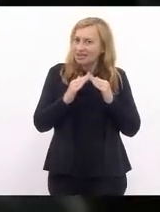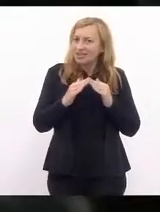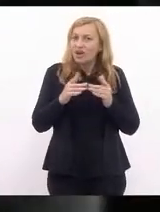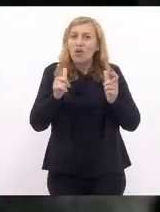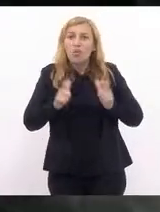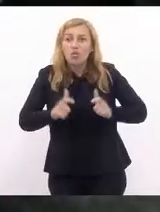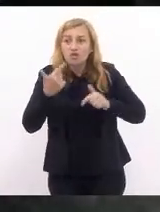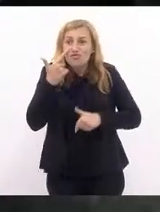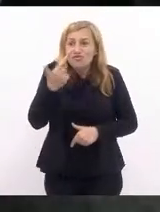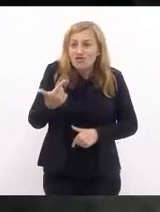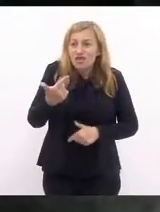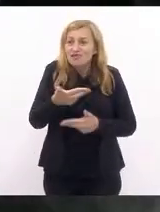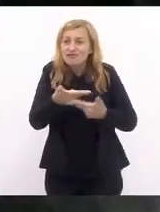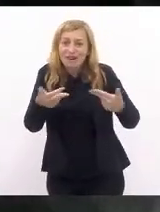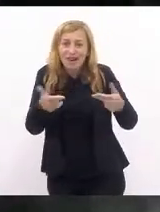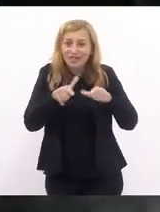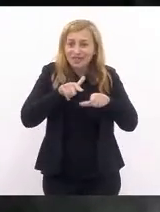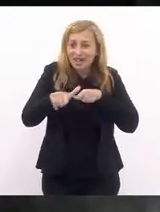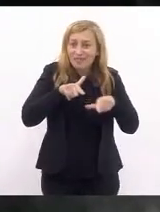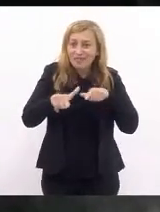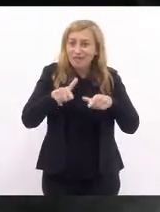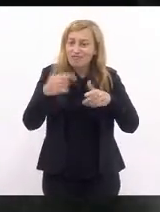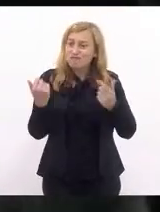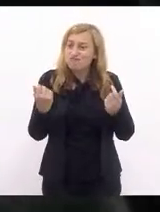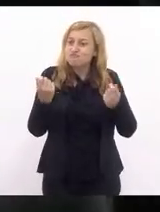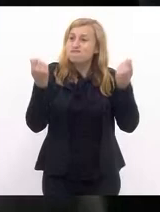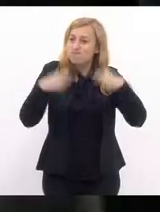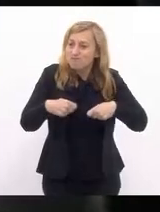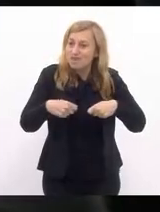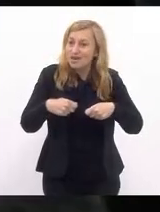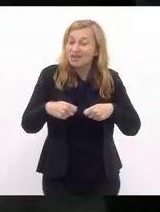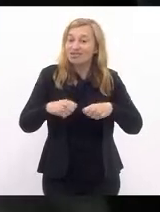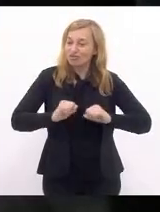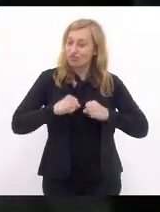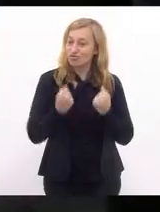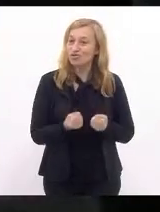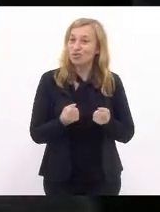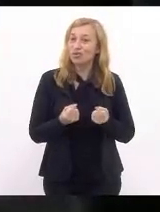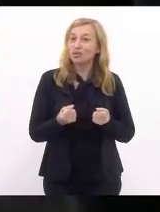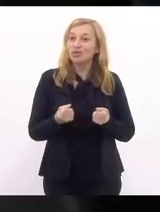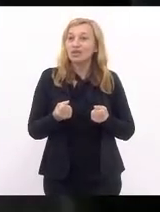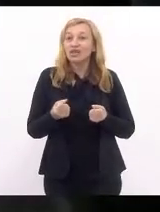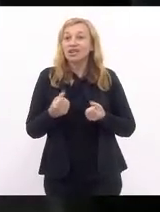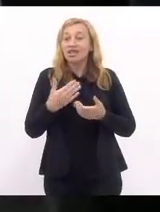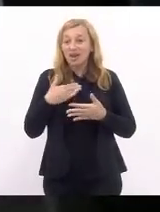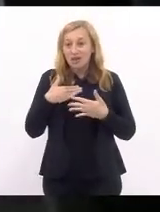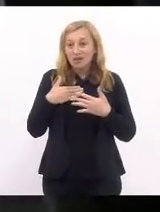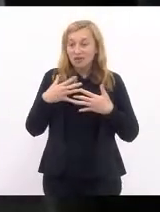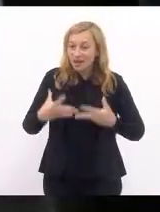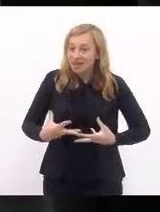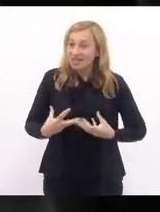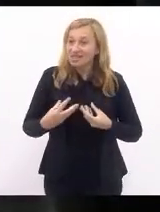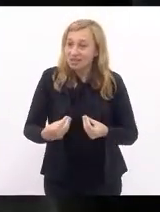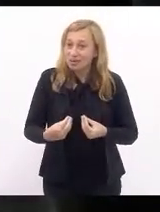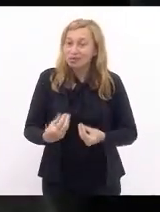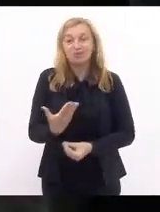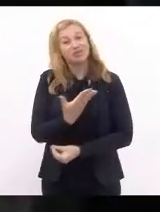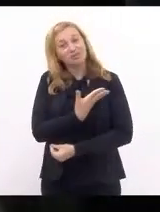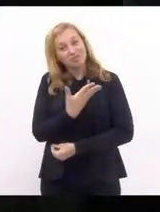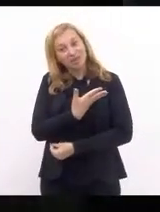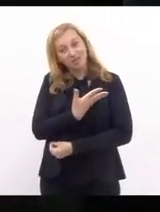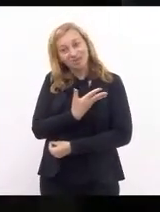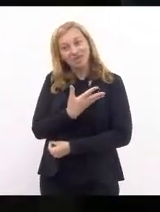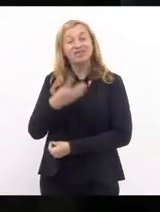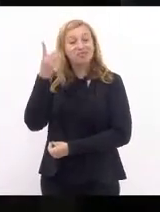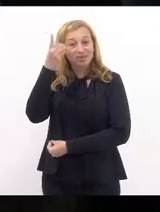aonde eu vi muito trabalho muita competência e muita dedicação fui muito bem acolhida pelos meus